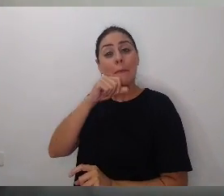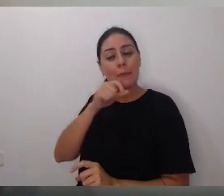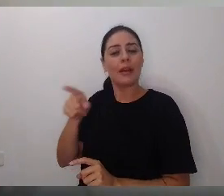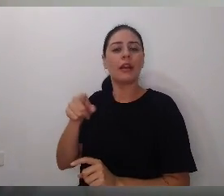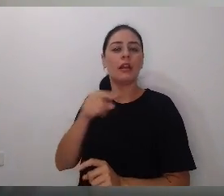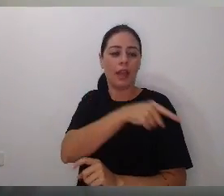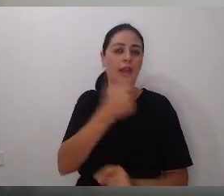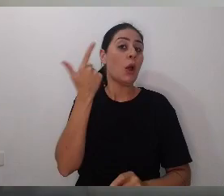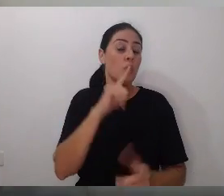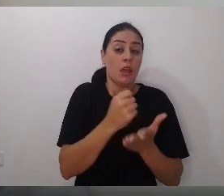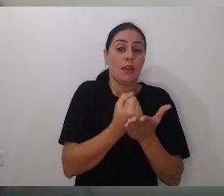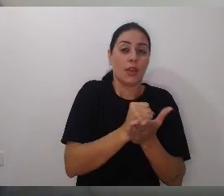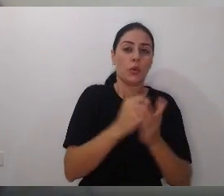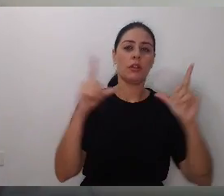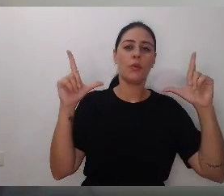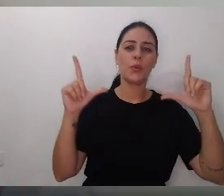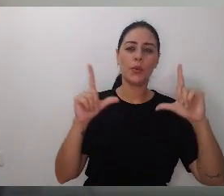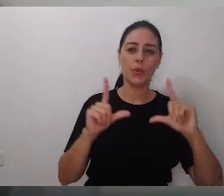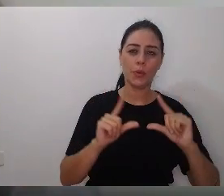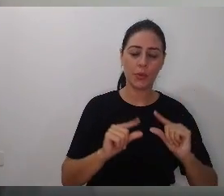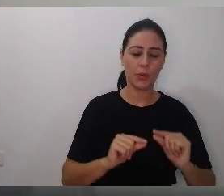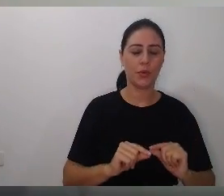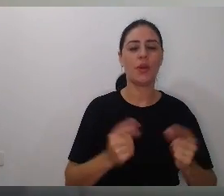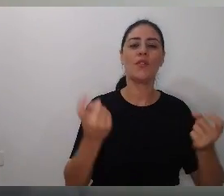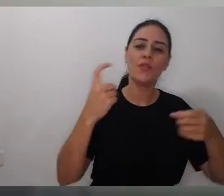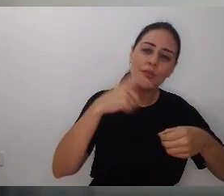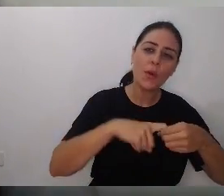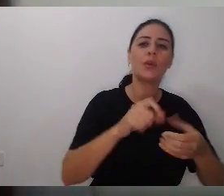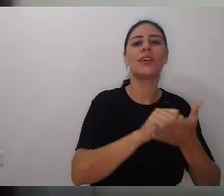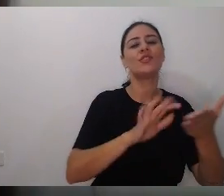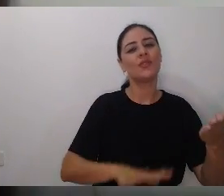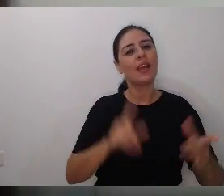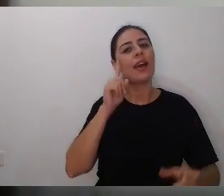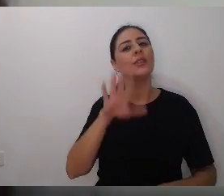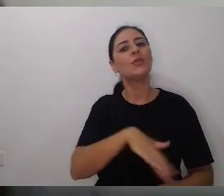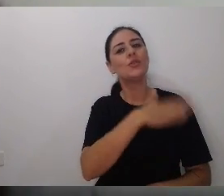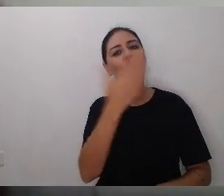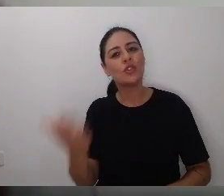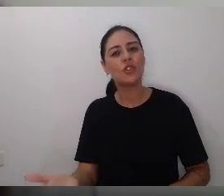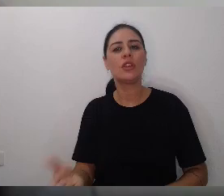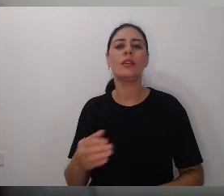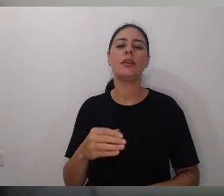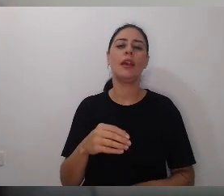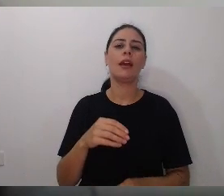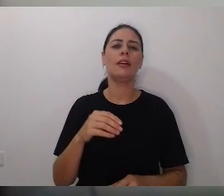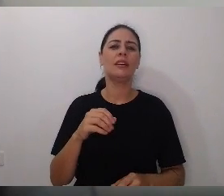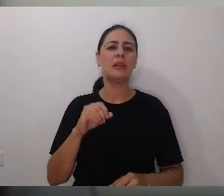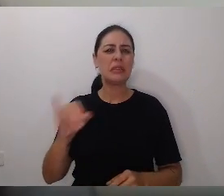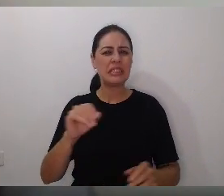que a criança manifeste essa emoção, mas passado um tempo, mudando o foco, com a ajuda dos pais, que